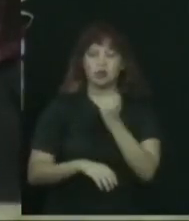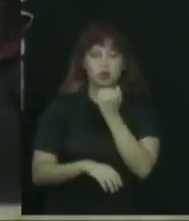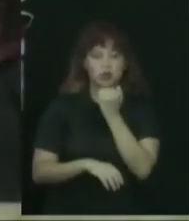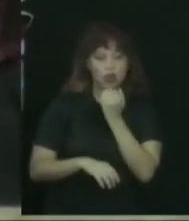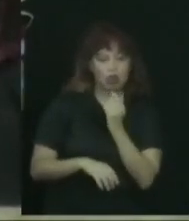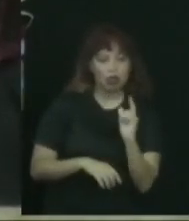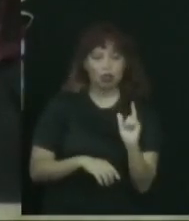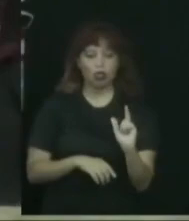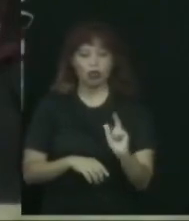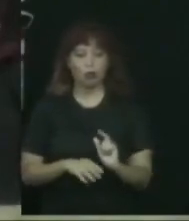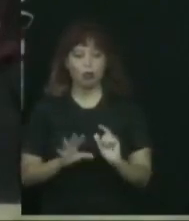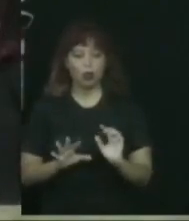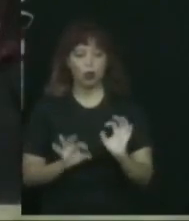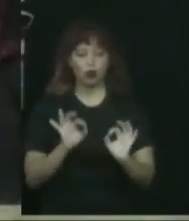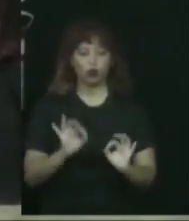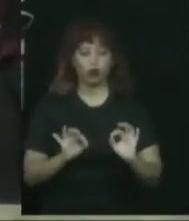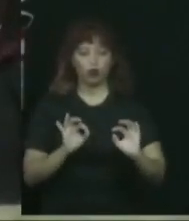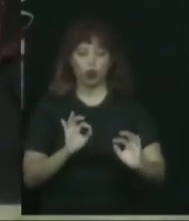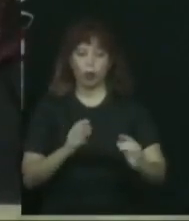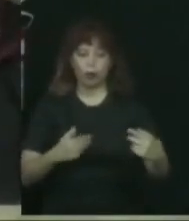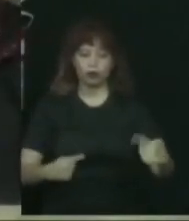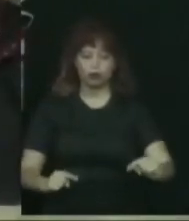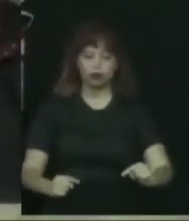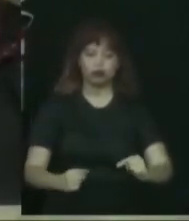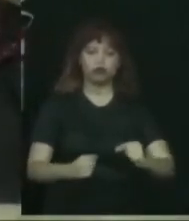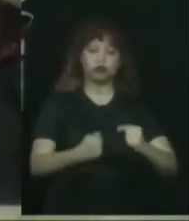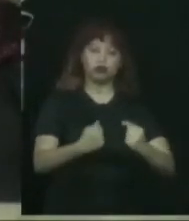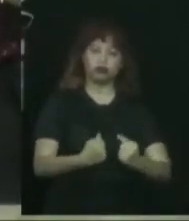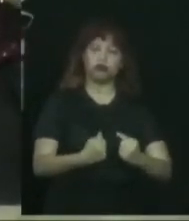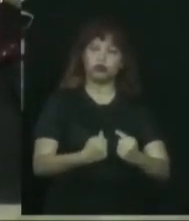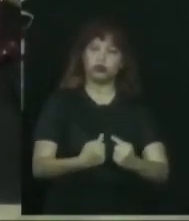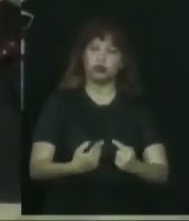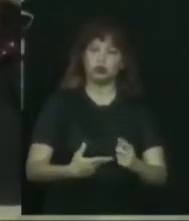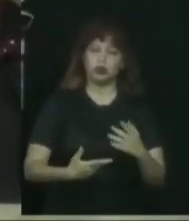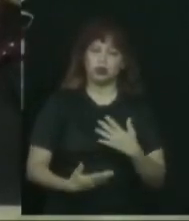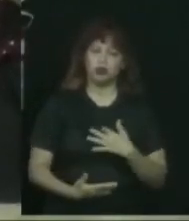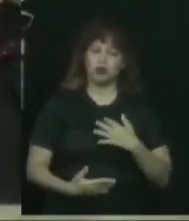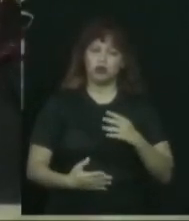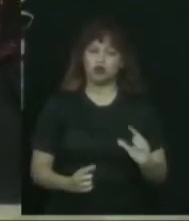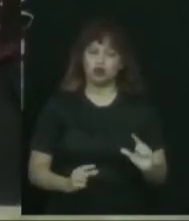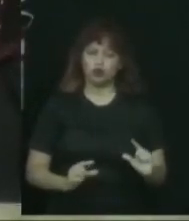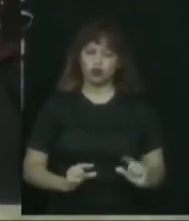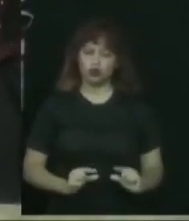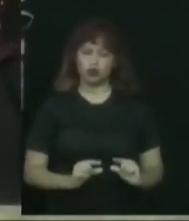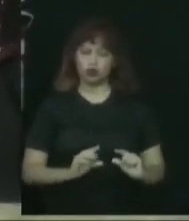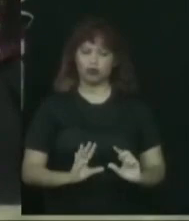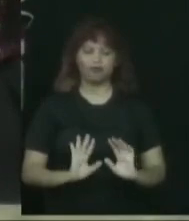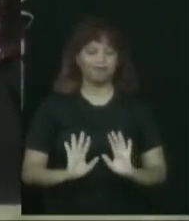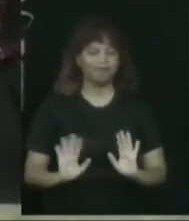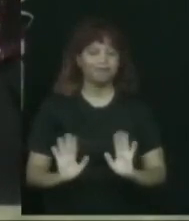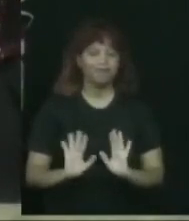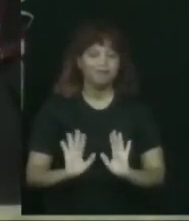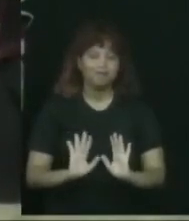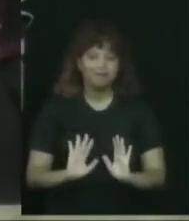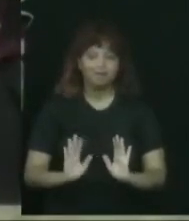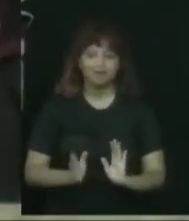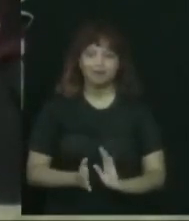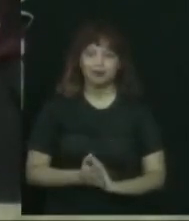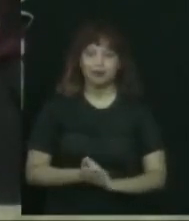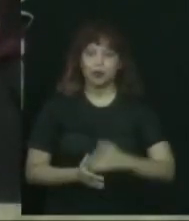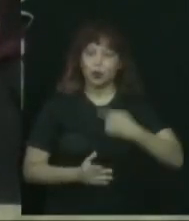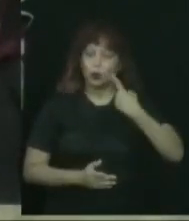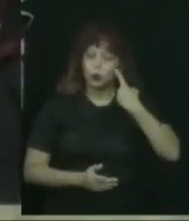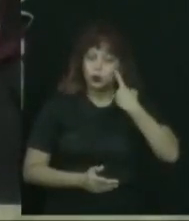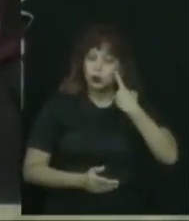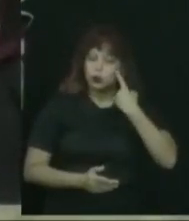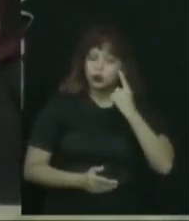que quis imprimir para deixar o meu acervo entre os menores deste tribunal os dias iam